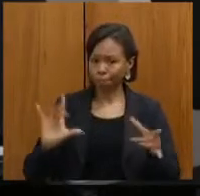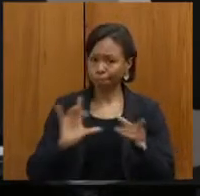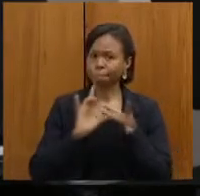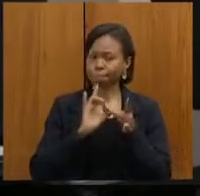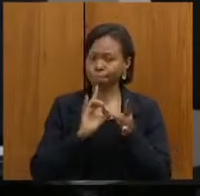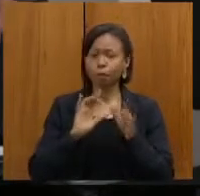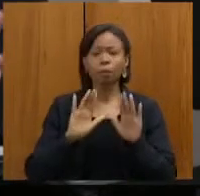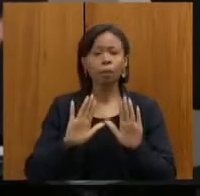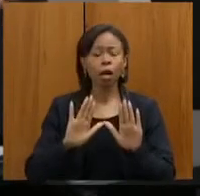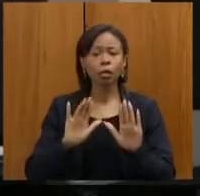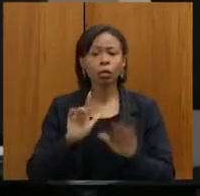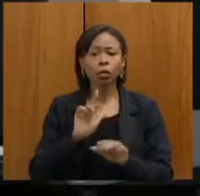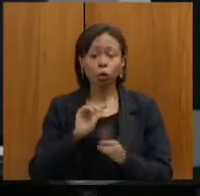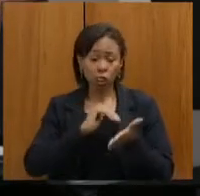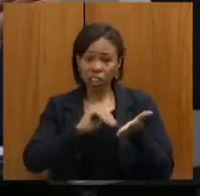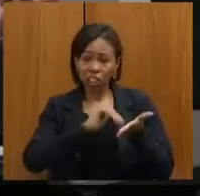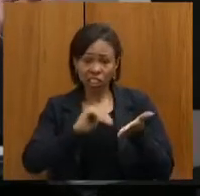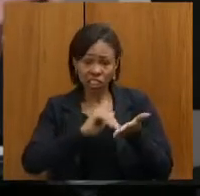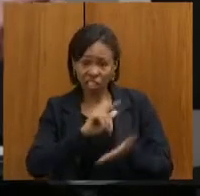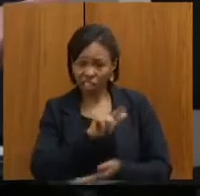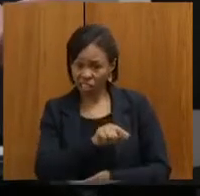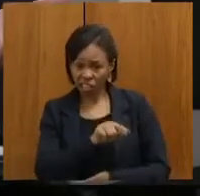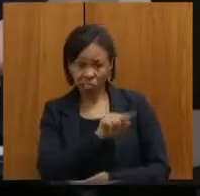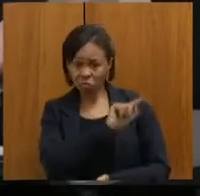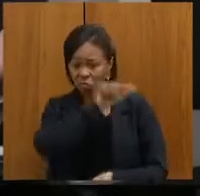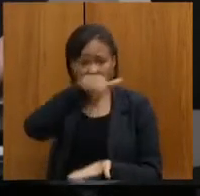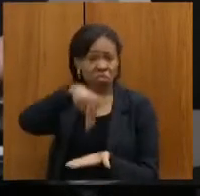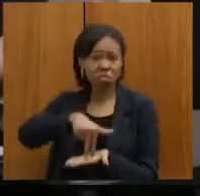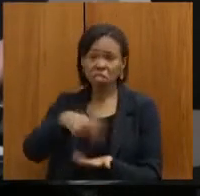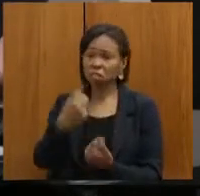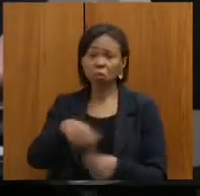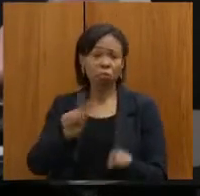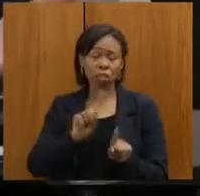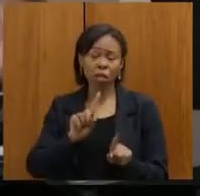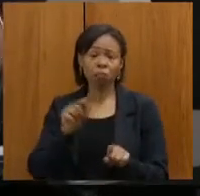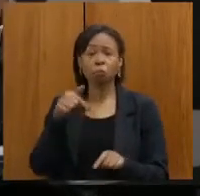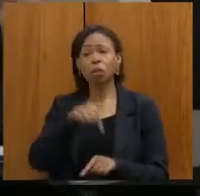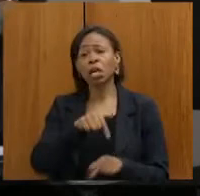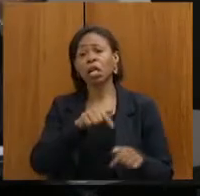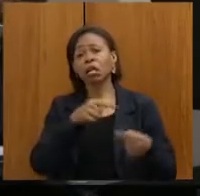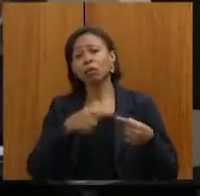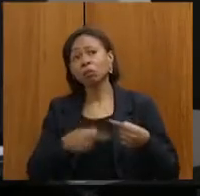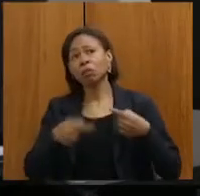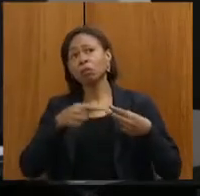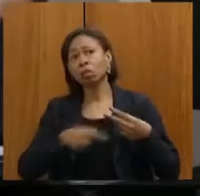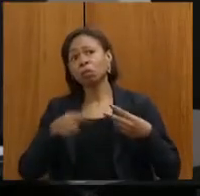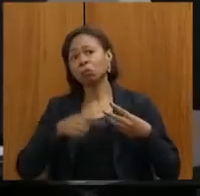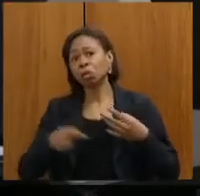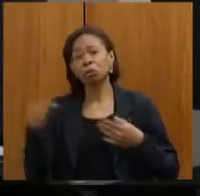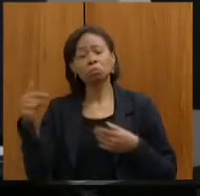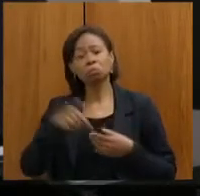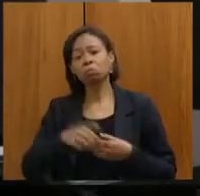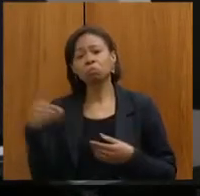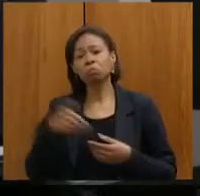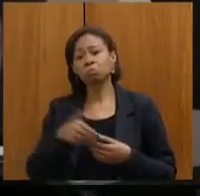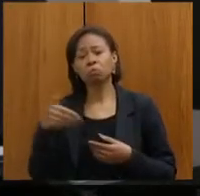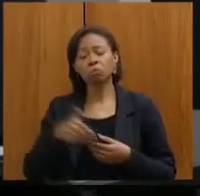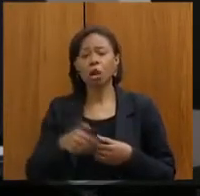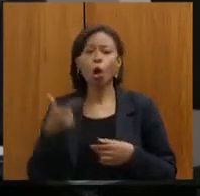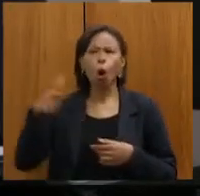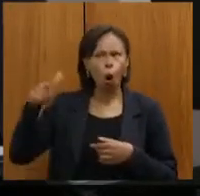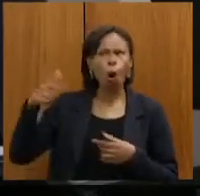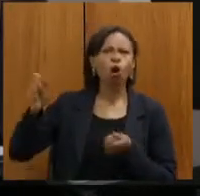secretário Gustavo não precisaria vir porque ele praticamente vem aqui quase que semanalmente né e seria um kg em menos